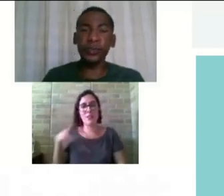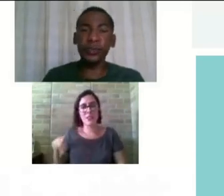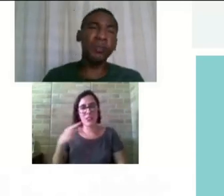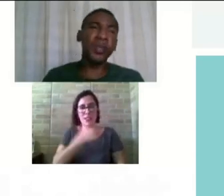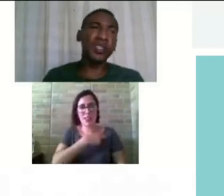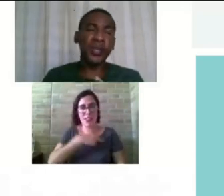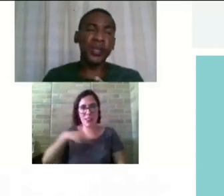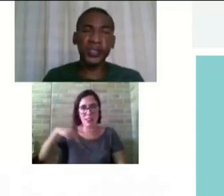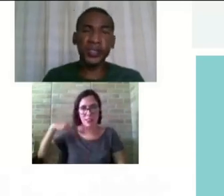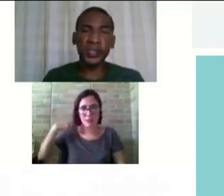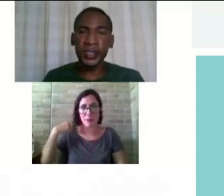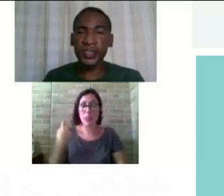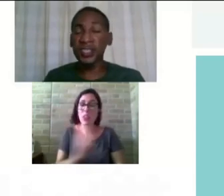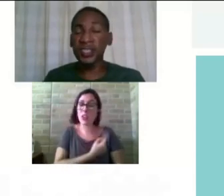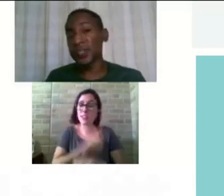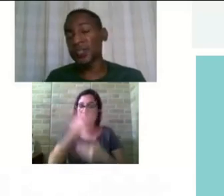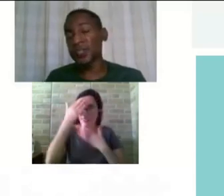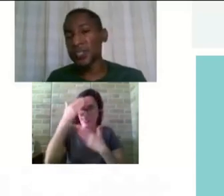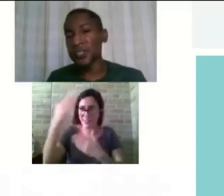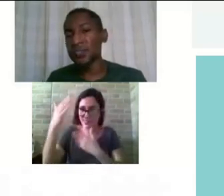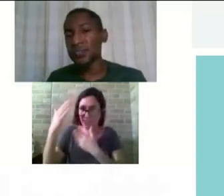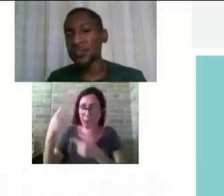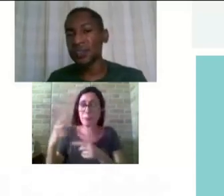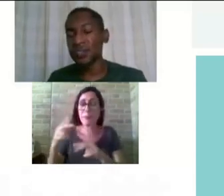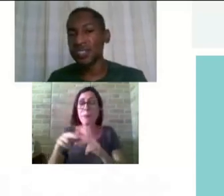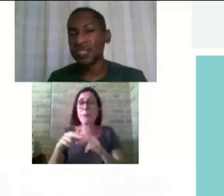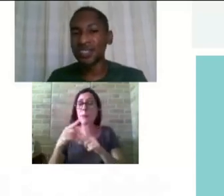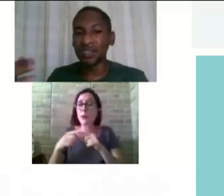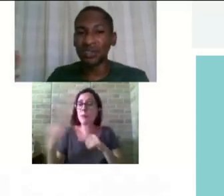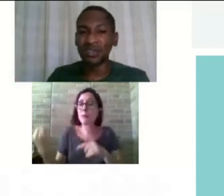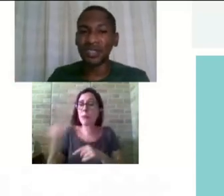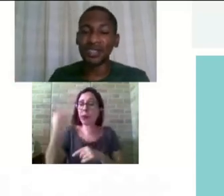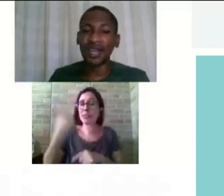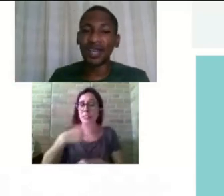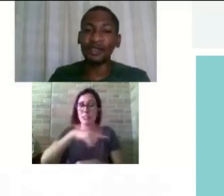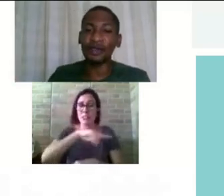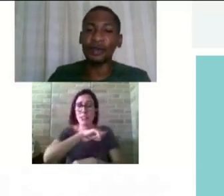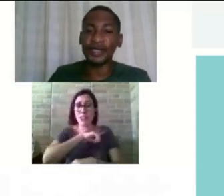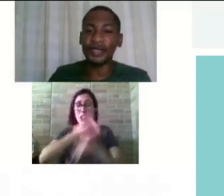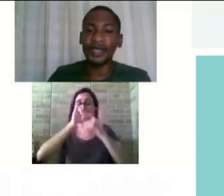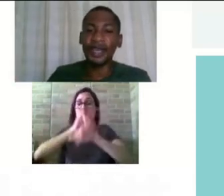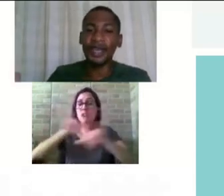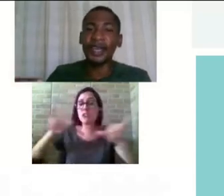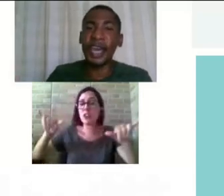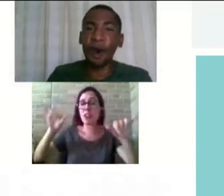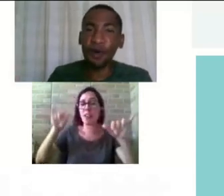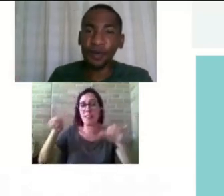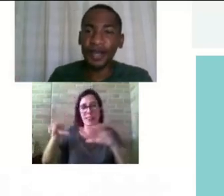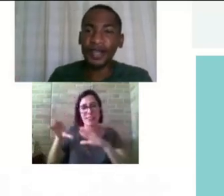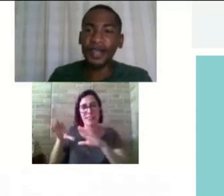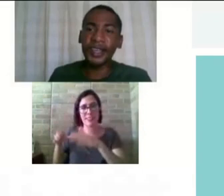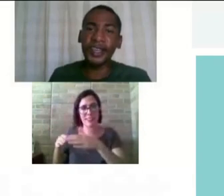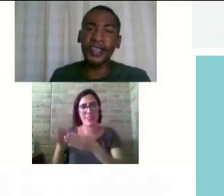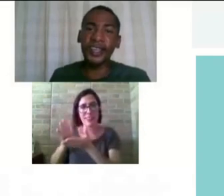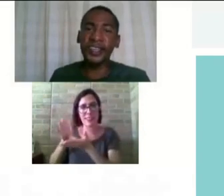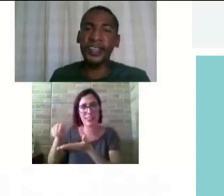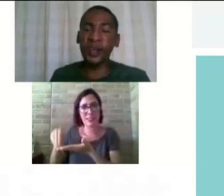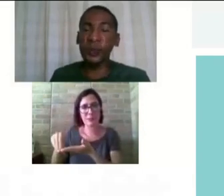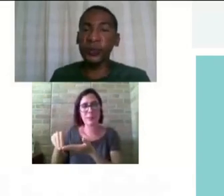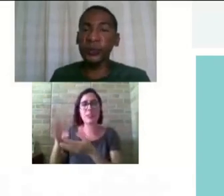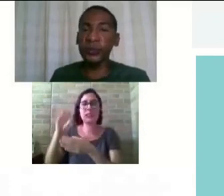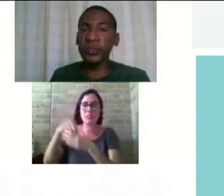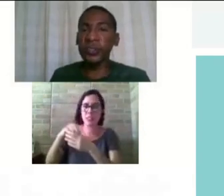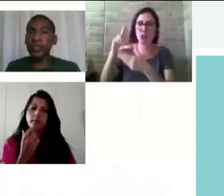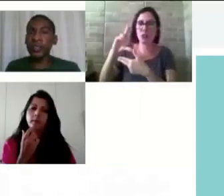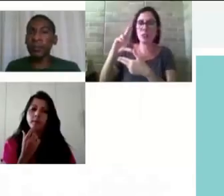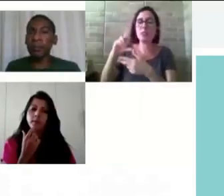momento justamente para a gente se fazer conhecido dentro da universidade a gente costuma dizer que a UFBA é